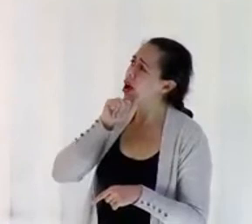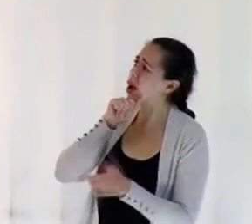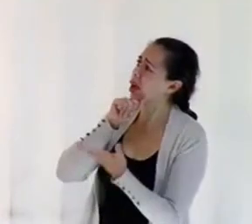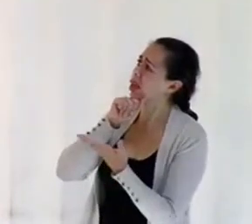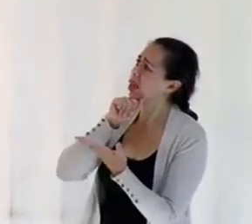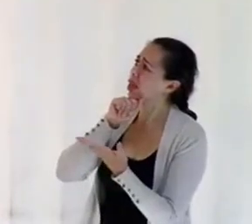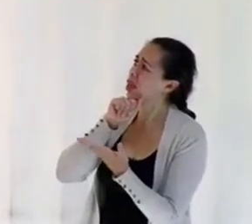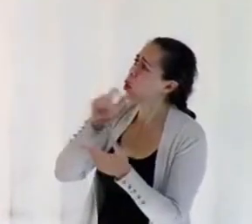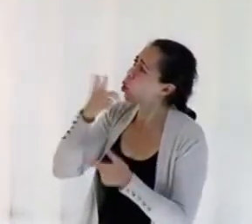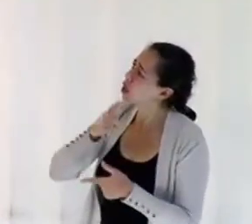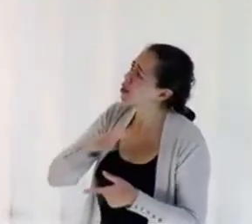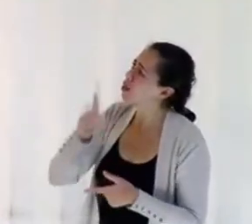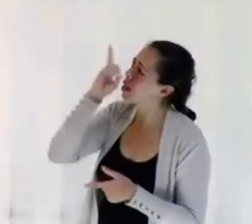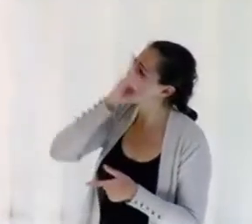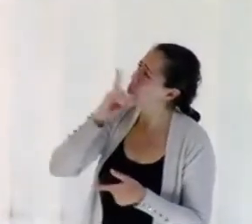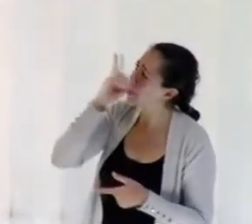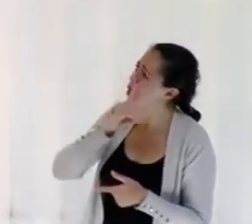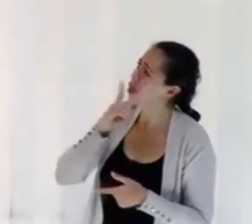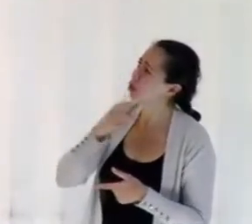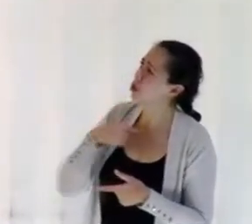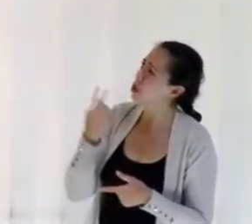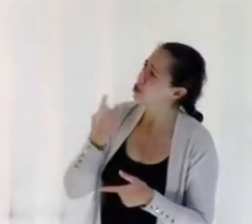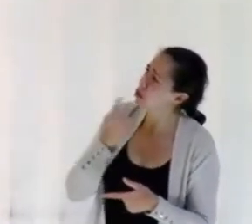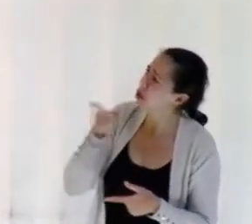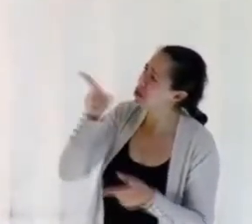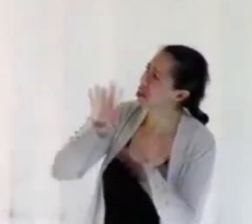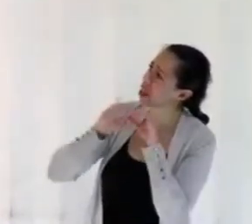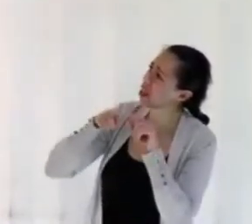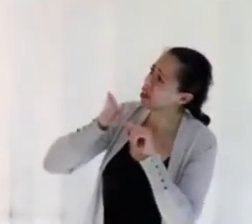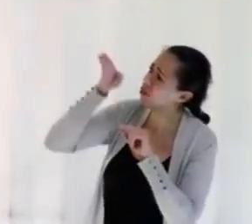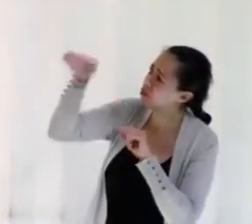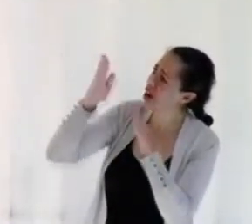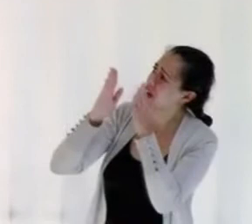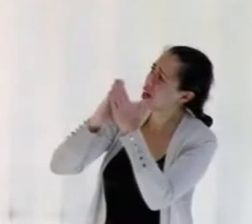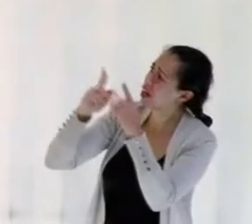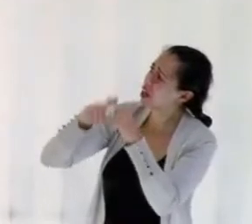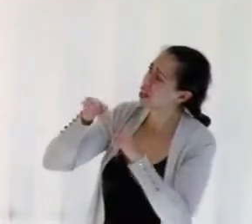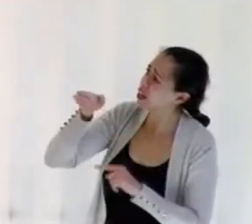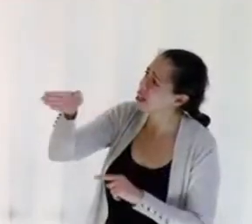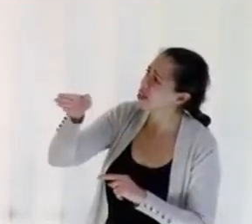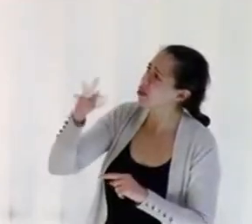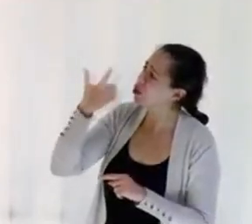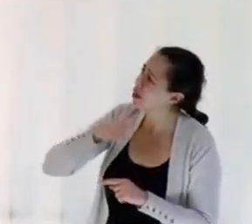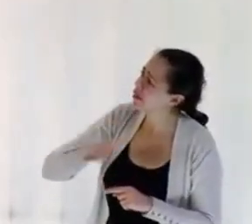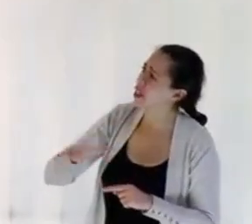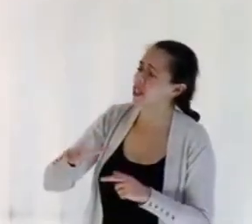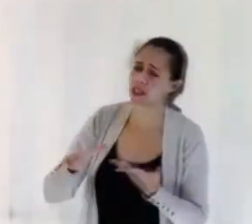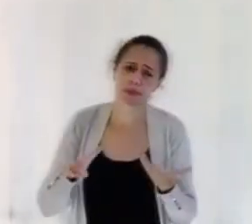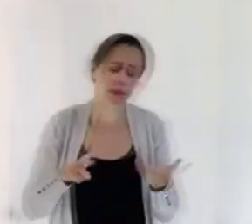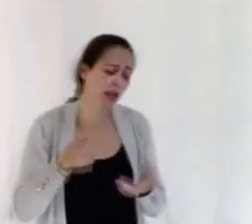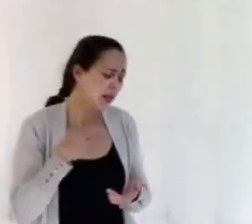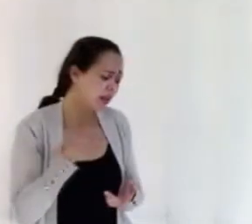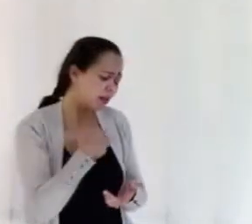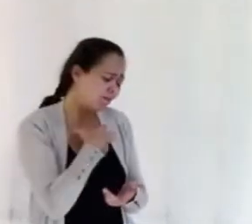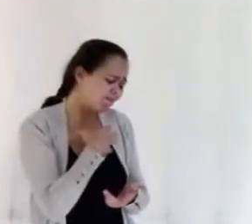Filha, depois papai tenta compensar e ficar um pouquinho com você, mas tem outra ovelha precisando. E nós fazemos isso com dor no coração,